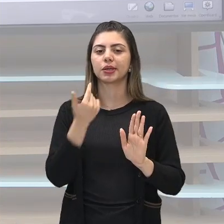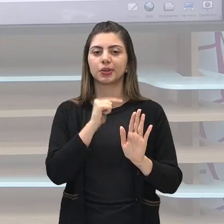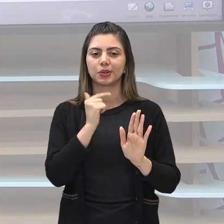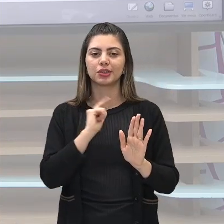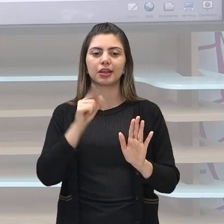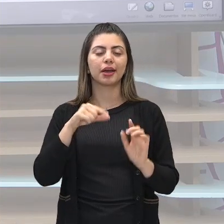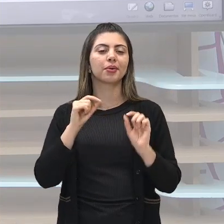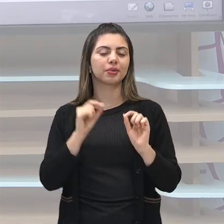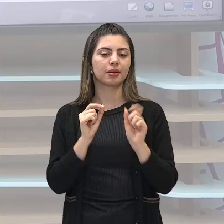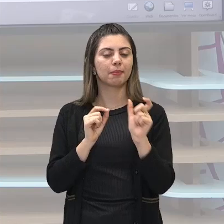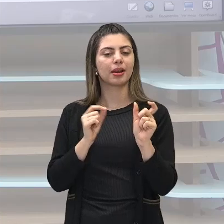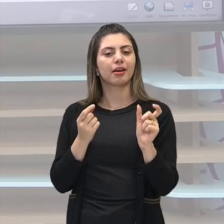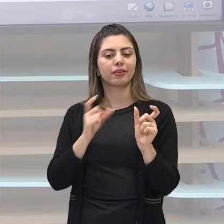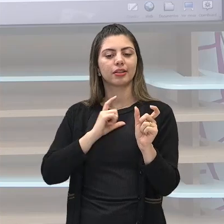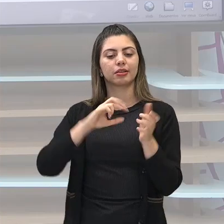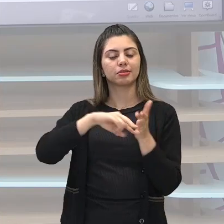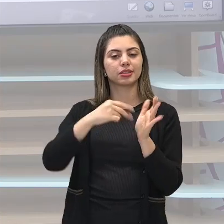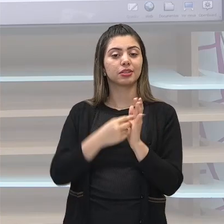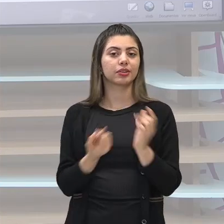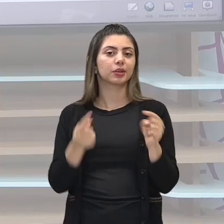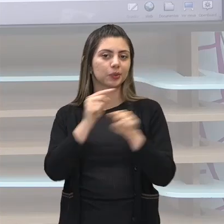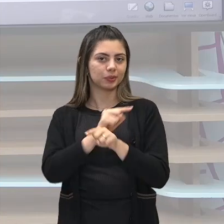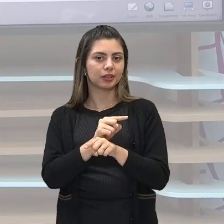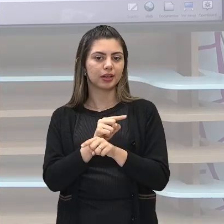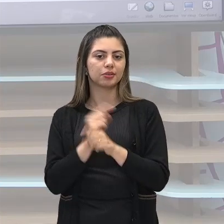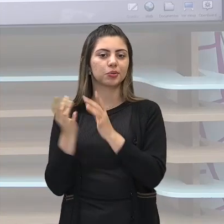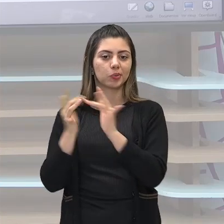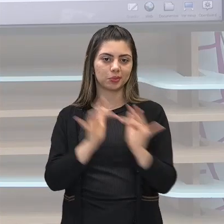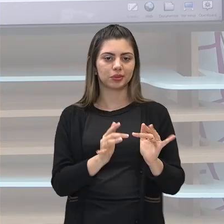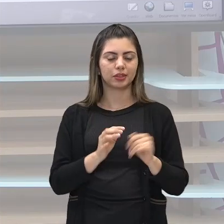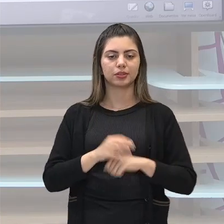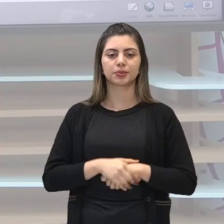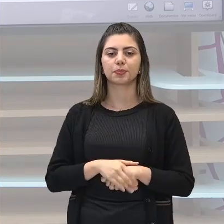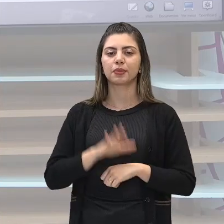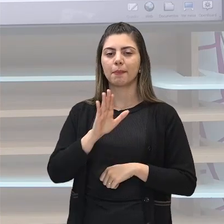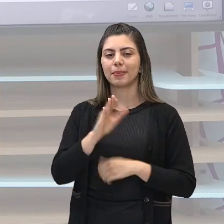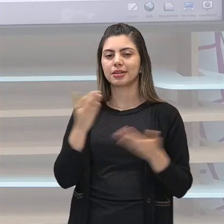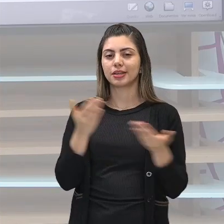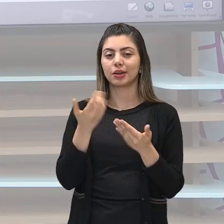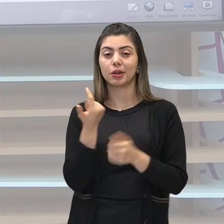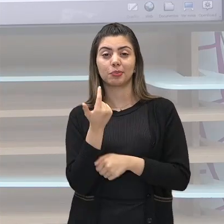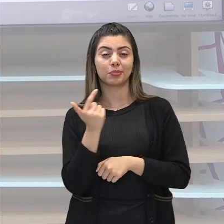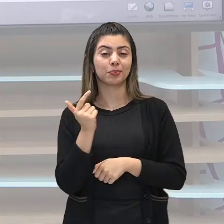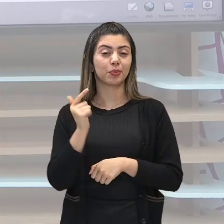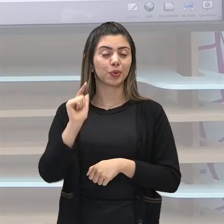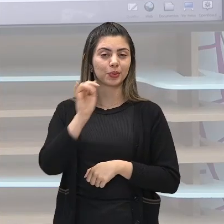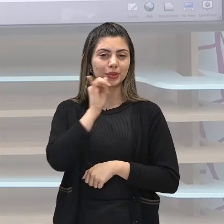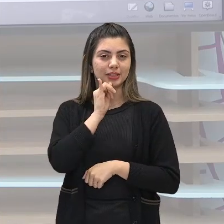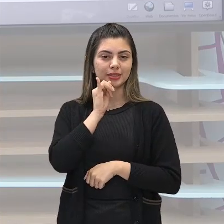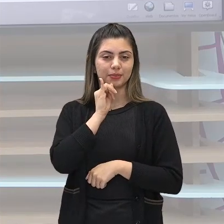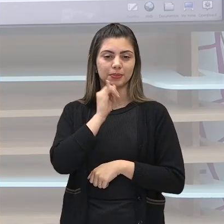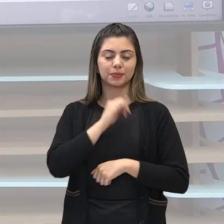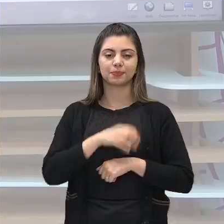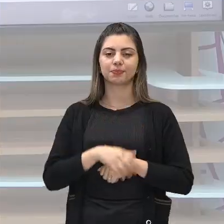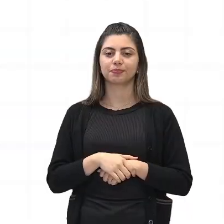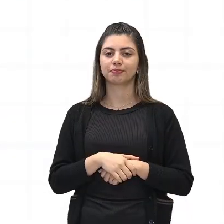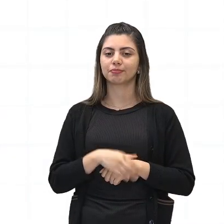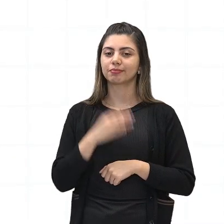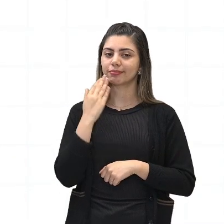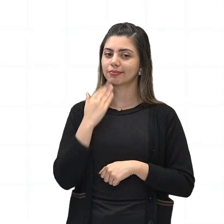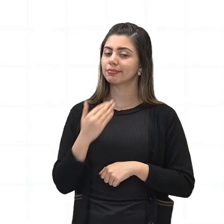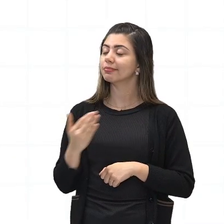do que se pensa dentro desse contexto. Vamos ver mais 2 exemplos. Olha aí na